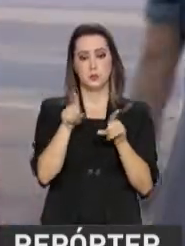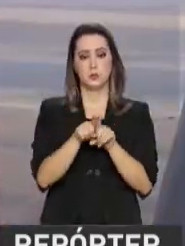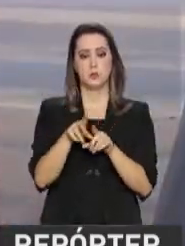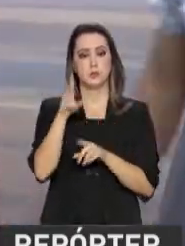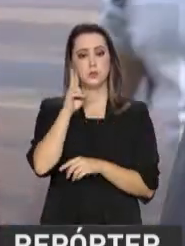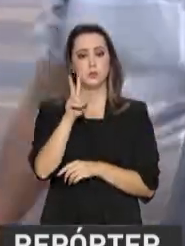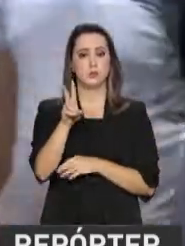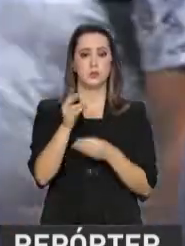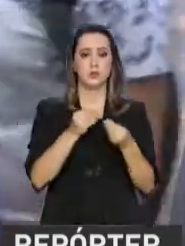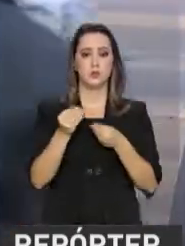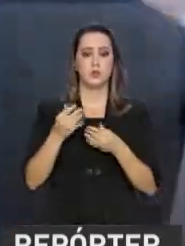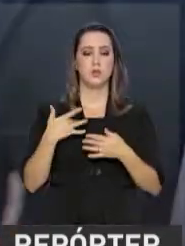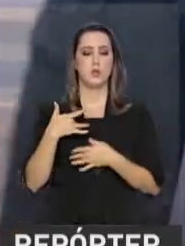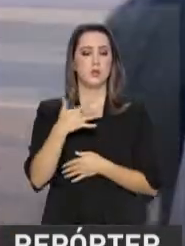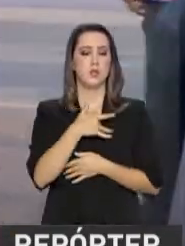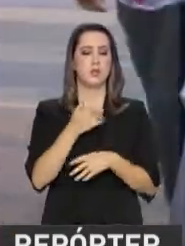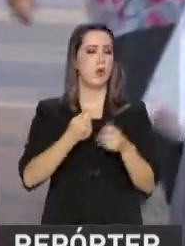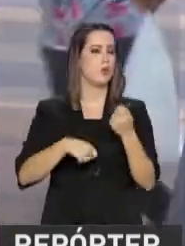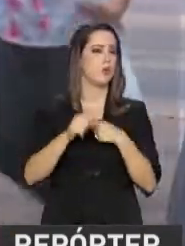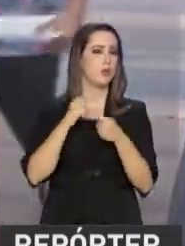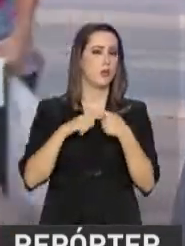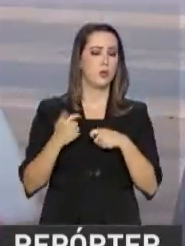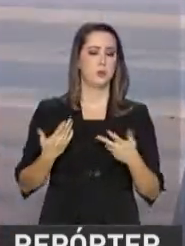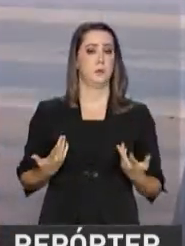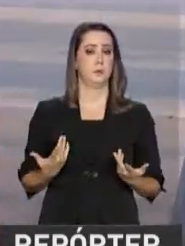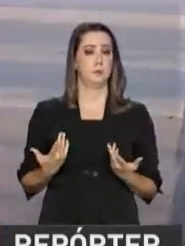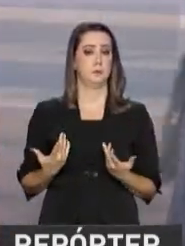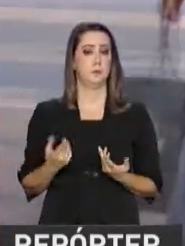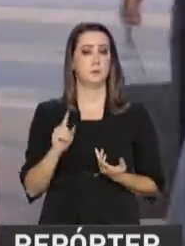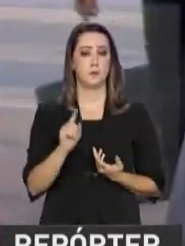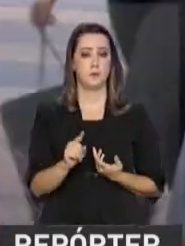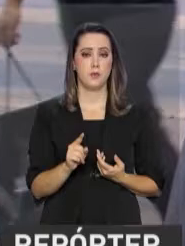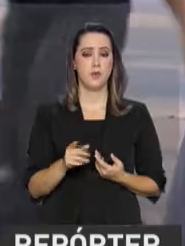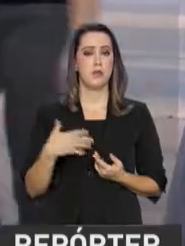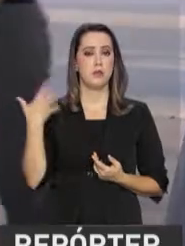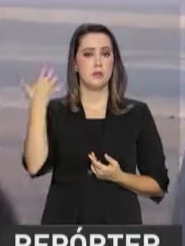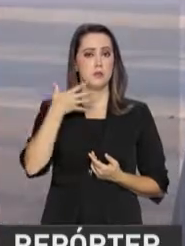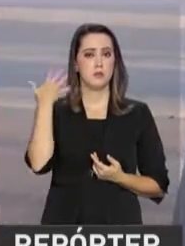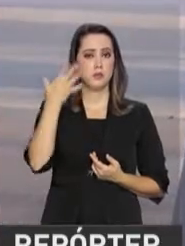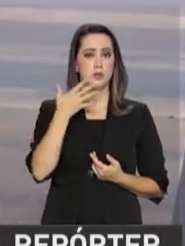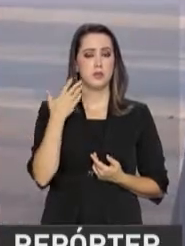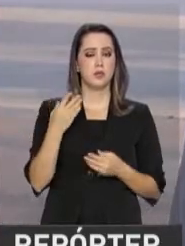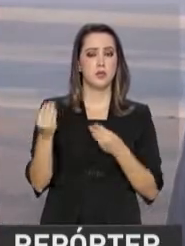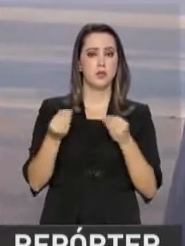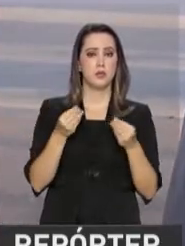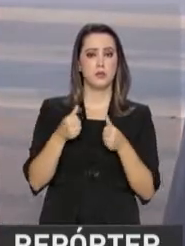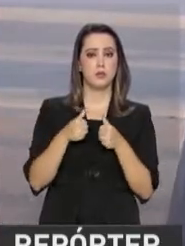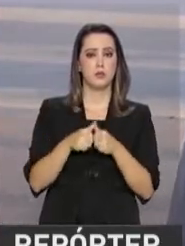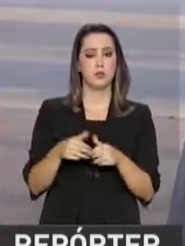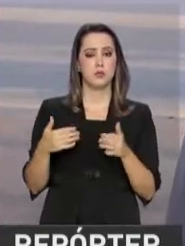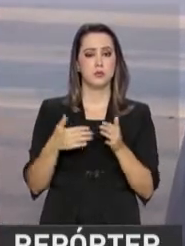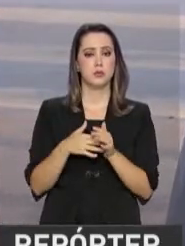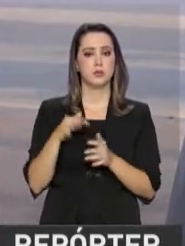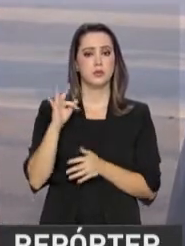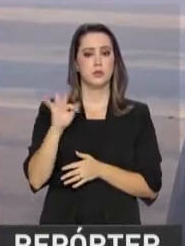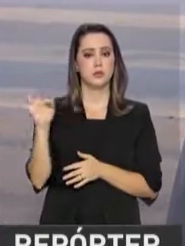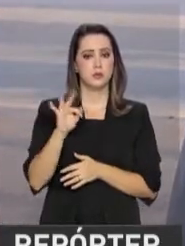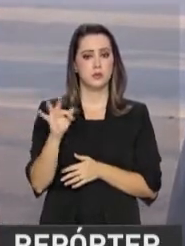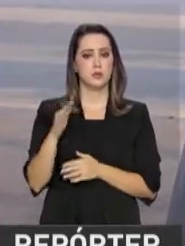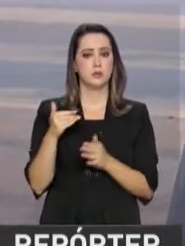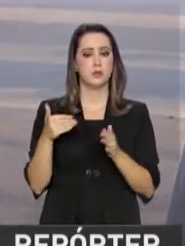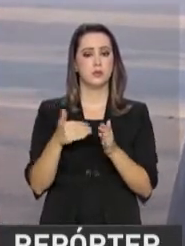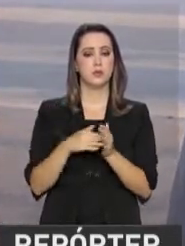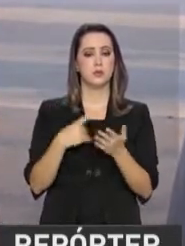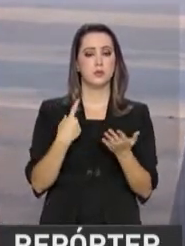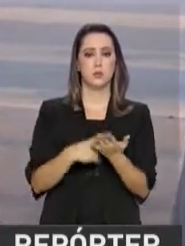avaliam a saúde da economia brasileira a idéia é explicar o panorama do governo até fevereiro quando está